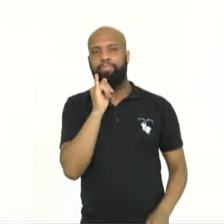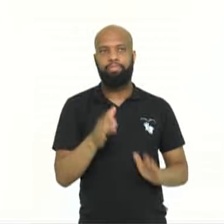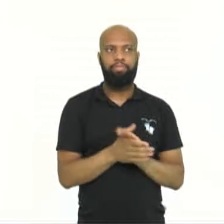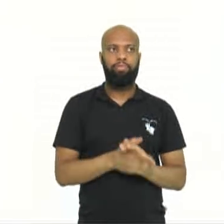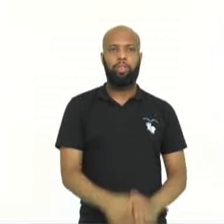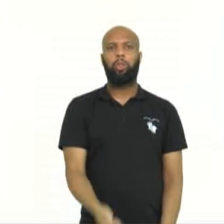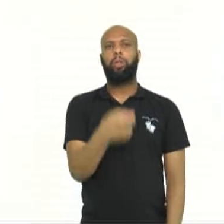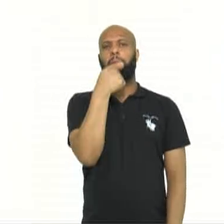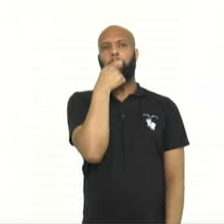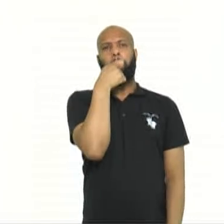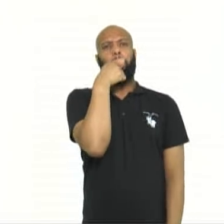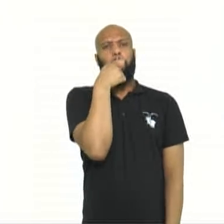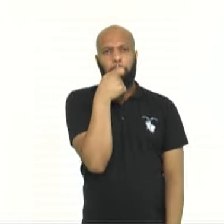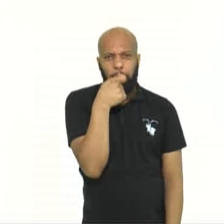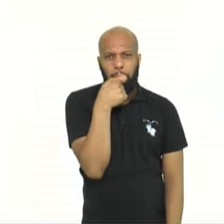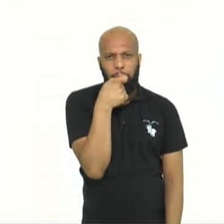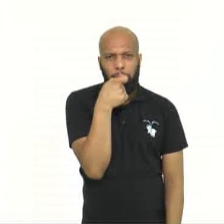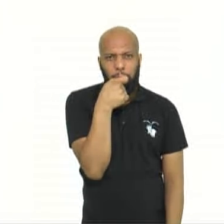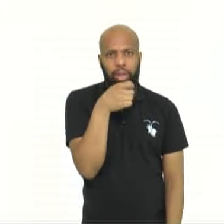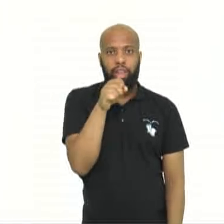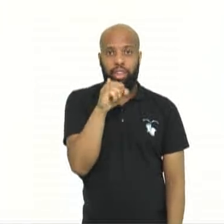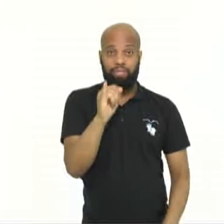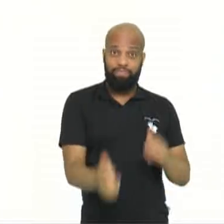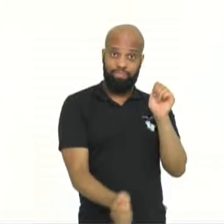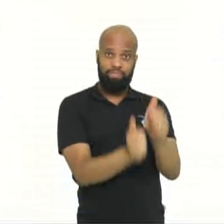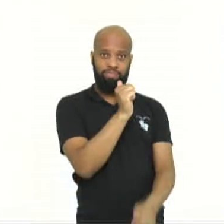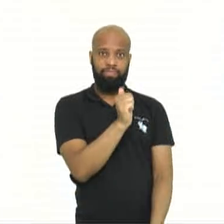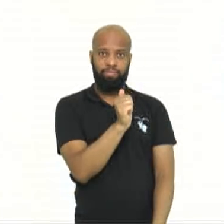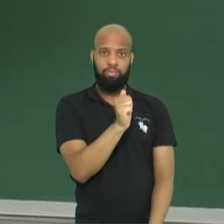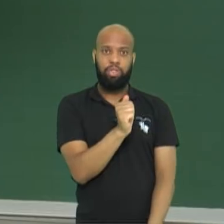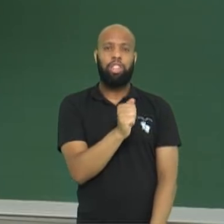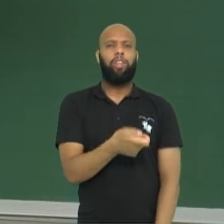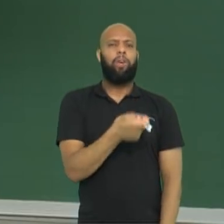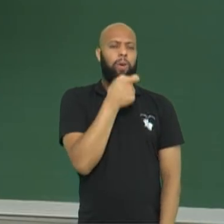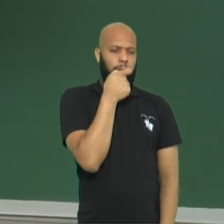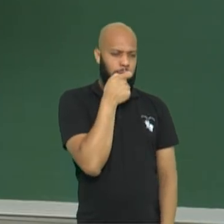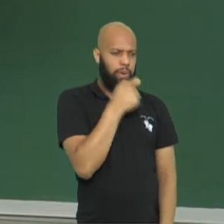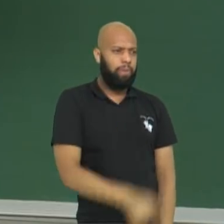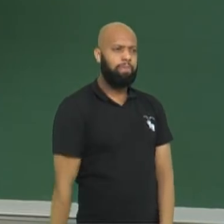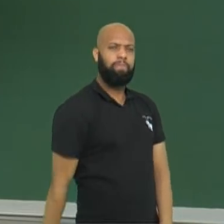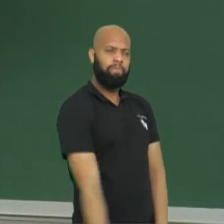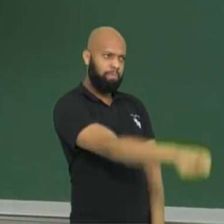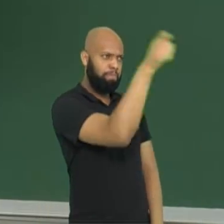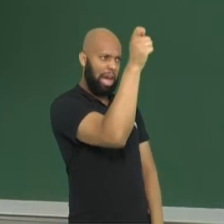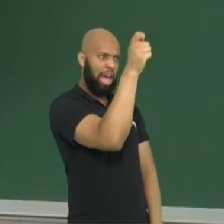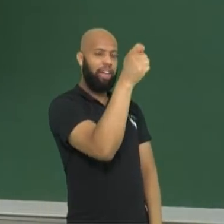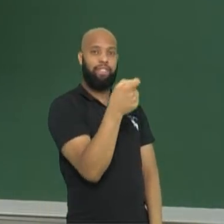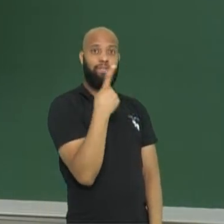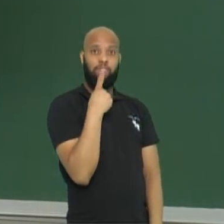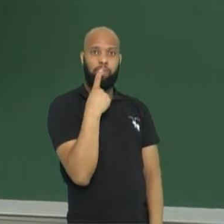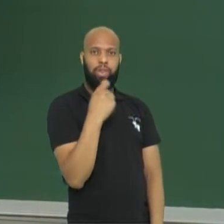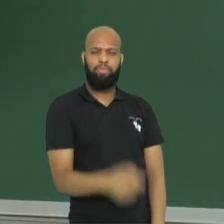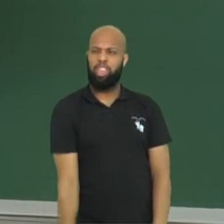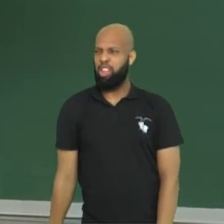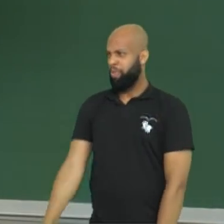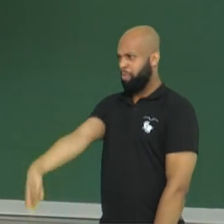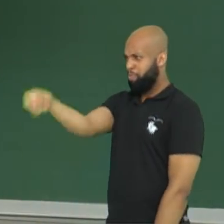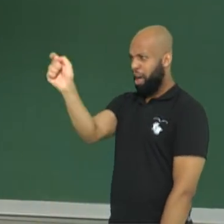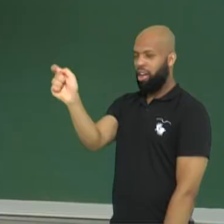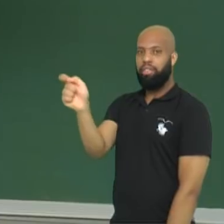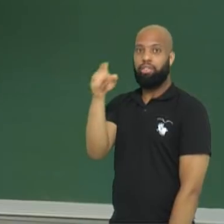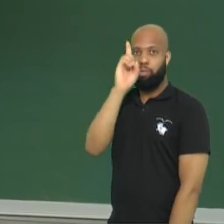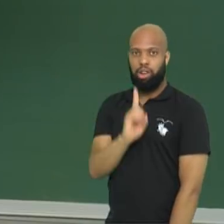o apito, né, de um juiz numa partida de futebol, o uso lá do cartão vermelho, né, o cartão